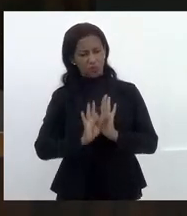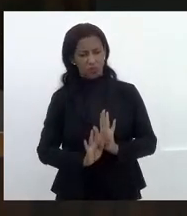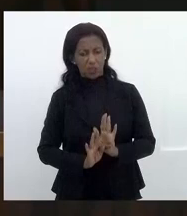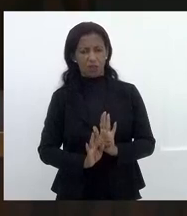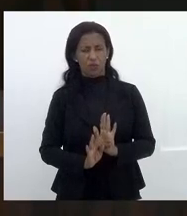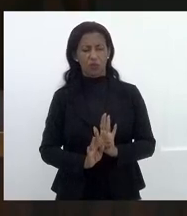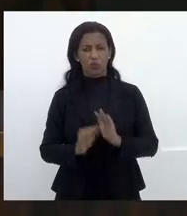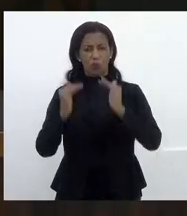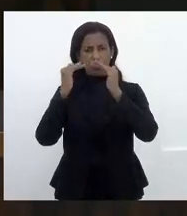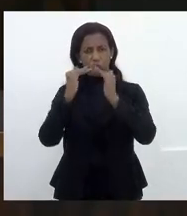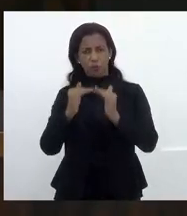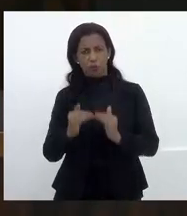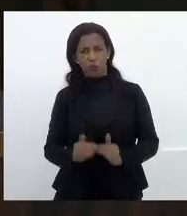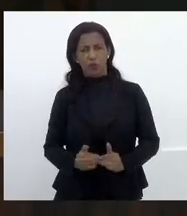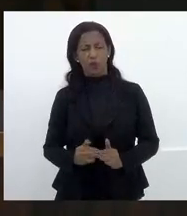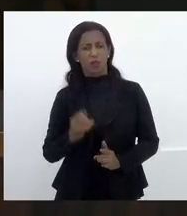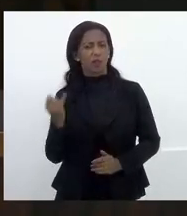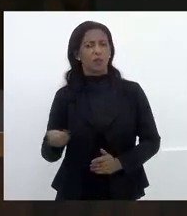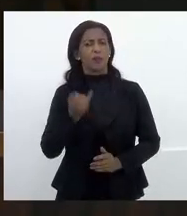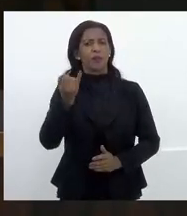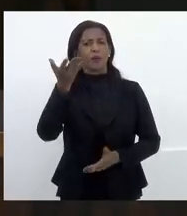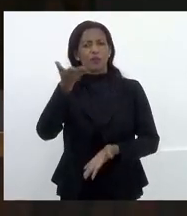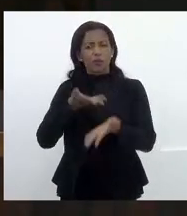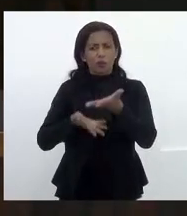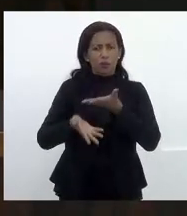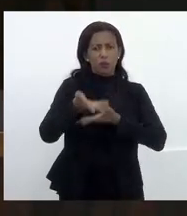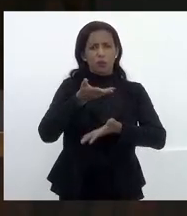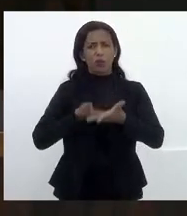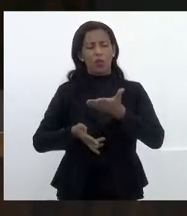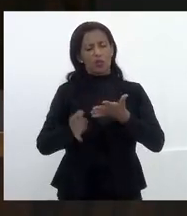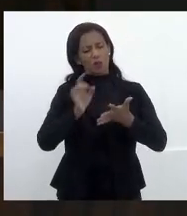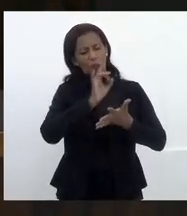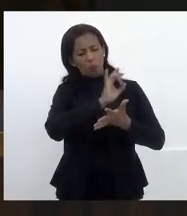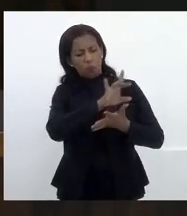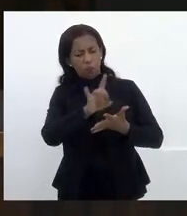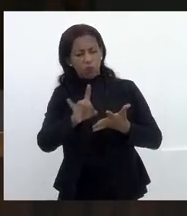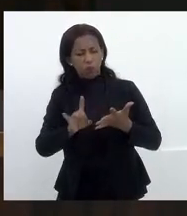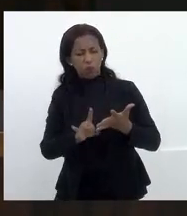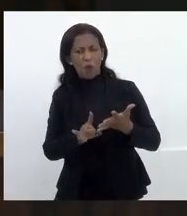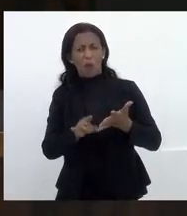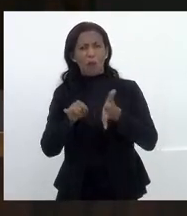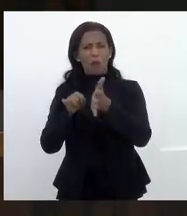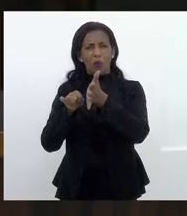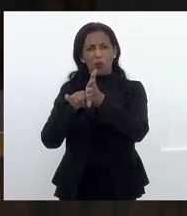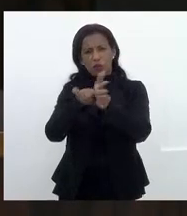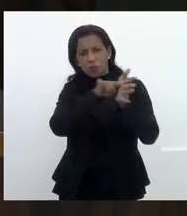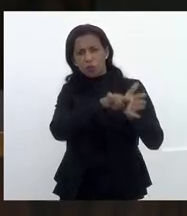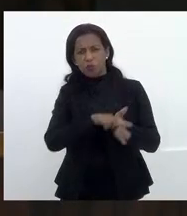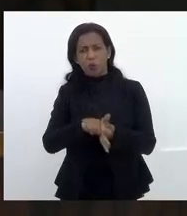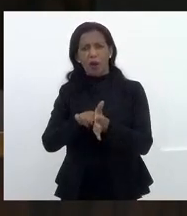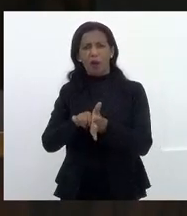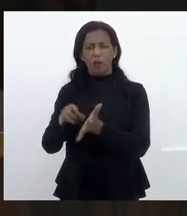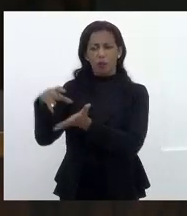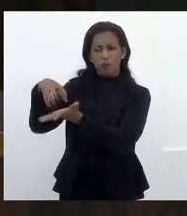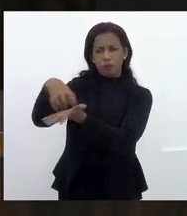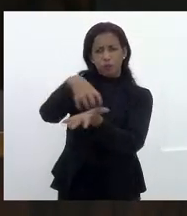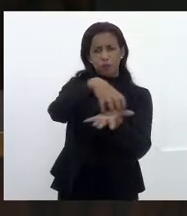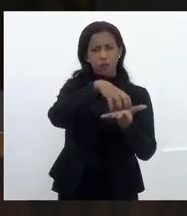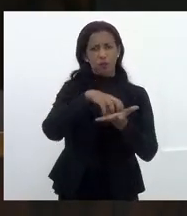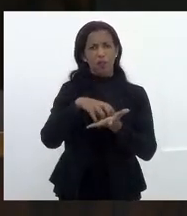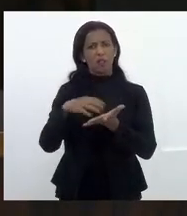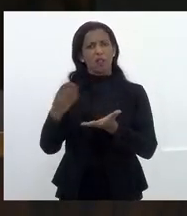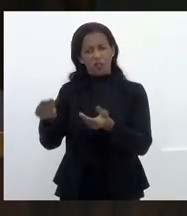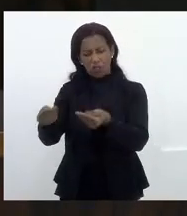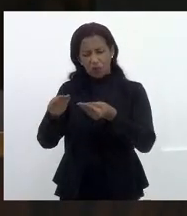convergência e que é fundamental a interação são muitos pontos de vistas muitas peculiaridades de cada categoria que já